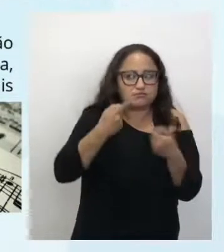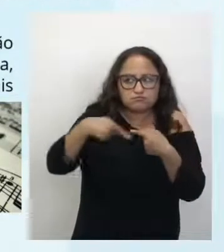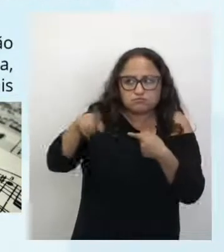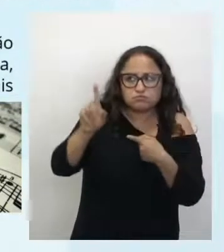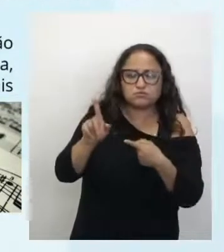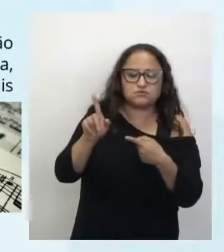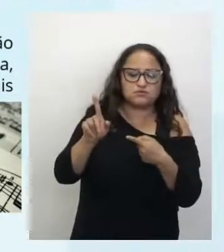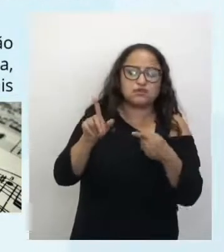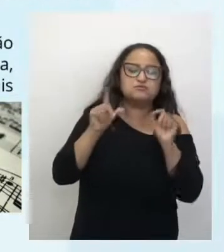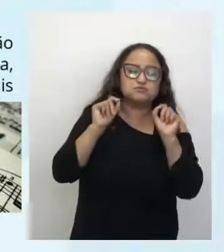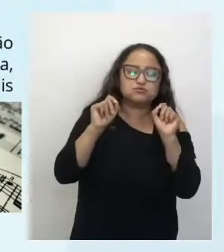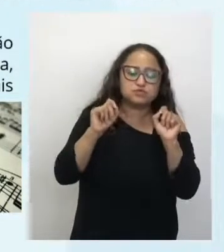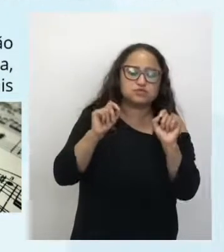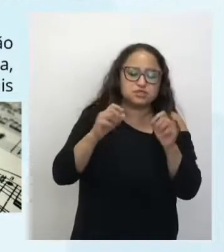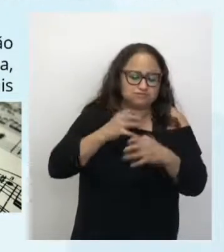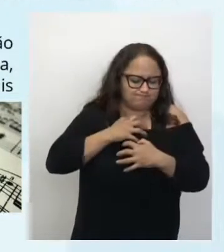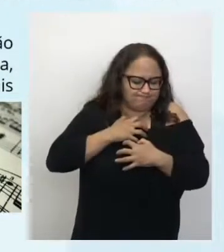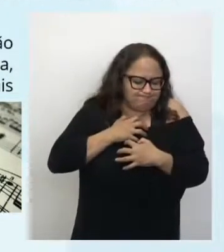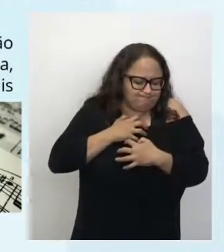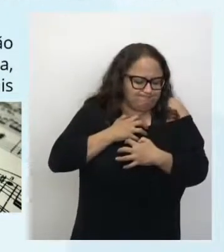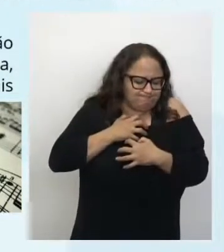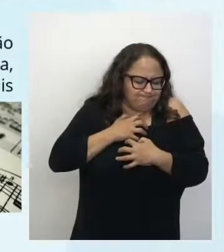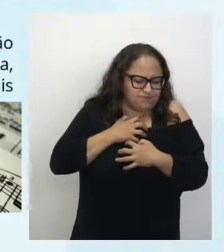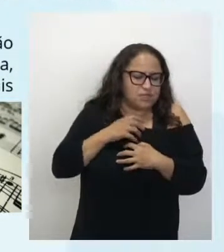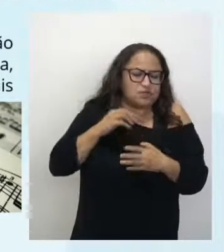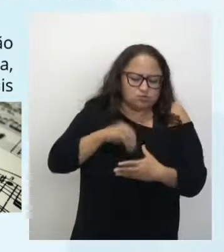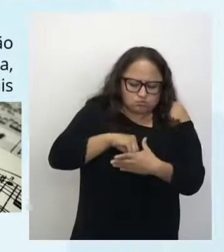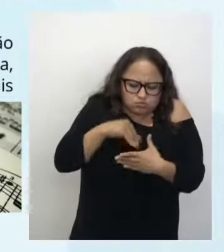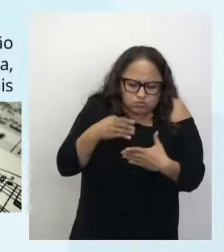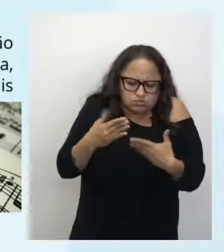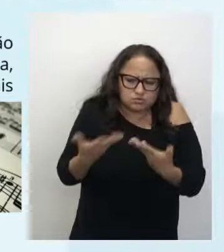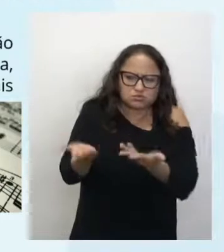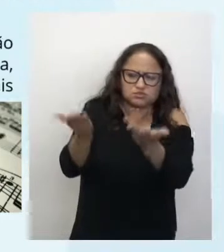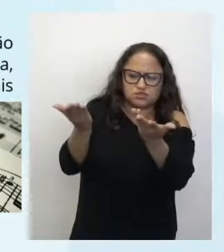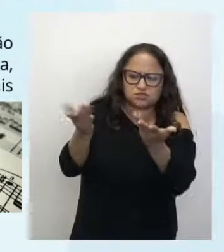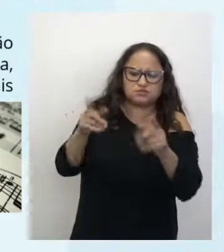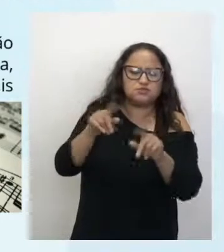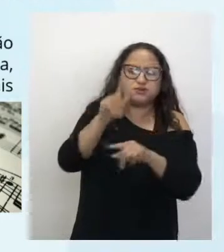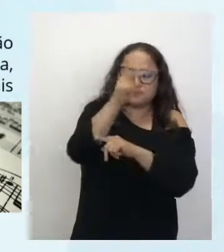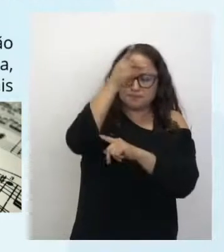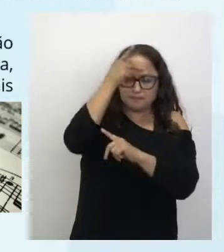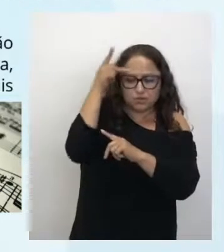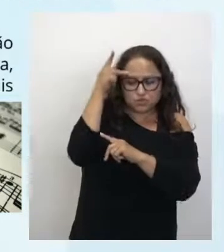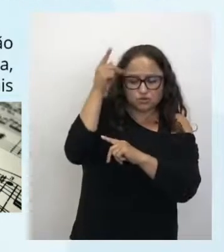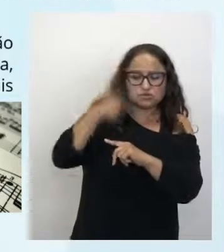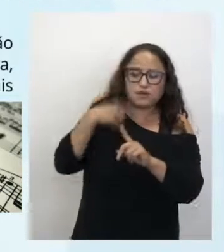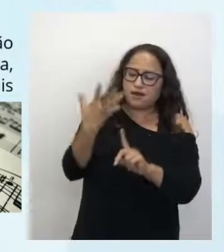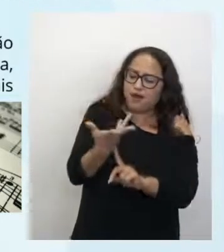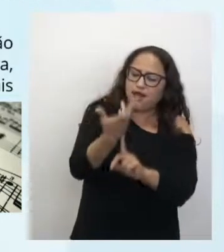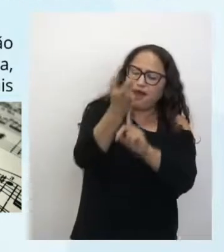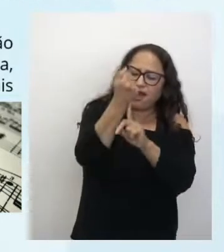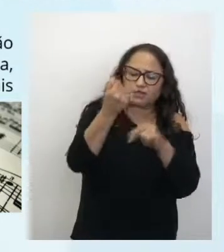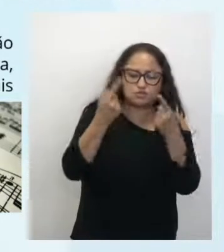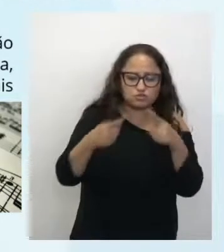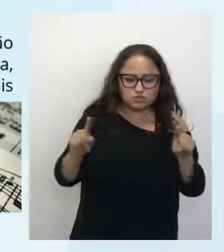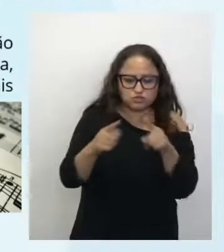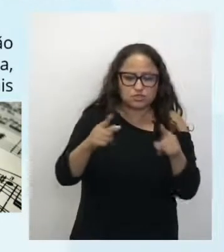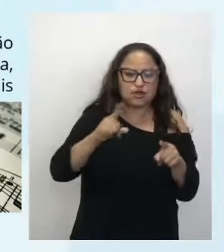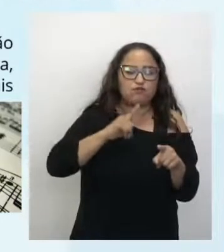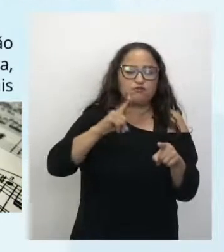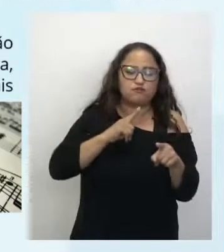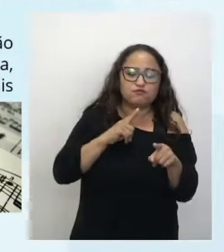né, todo o meu sentimento, né, todo o meu subjetivo para as pessoas através da minha arte musical. Então, eu vou ter meus